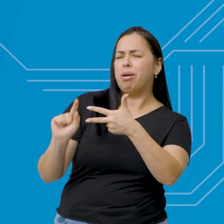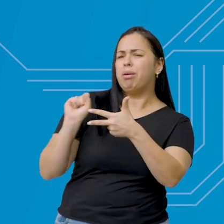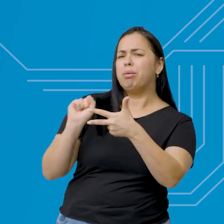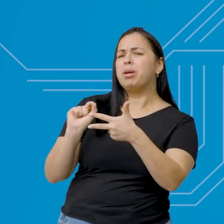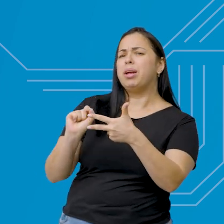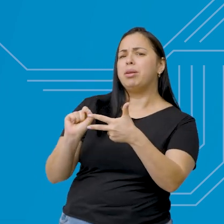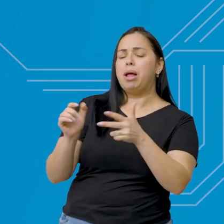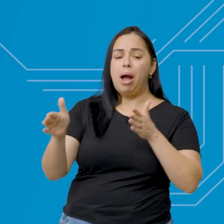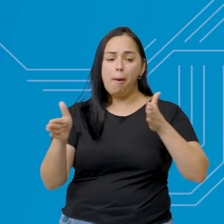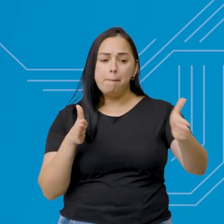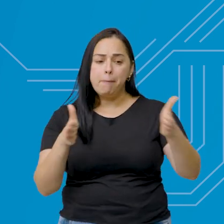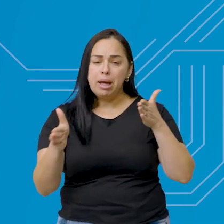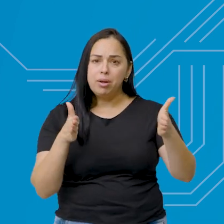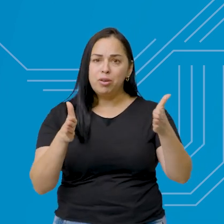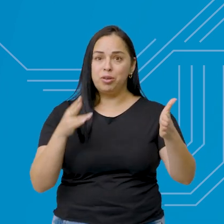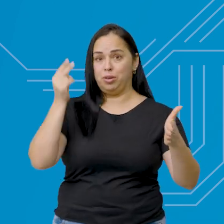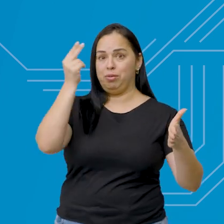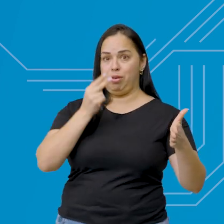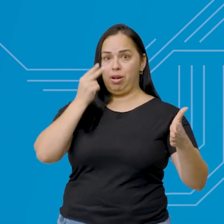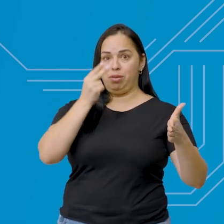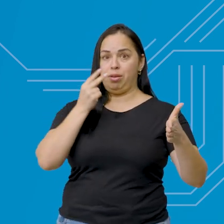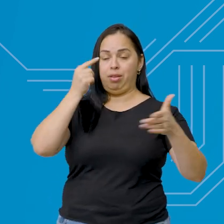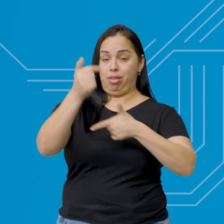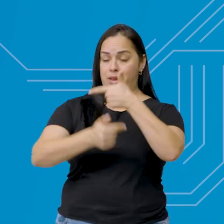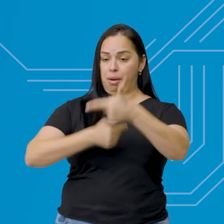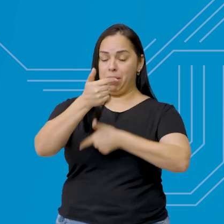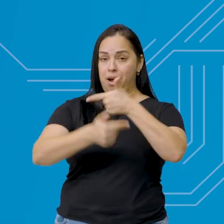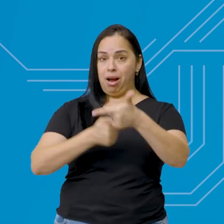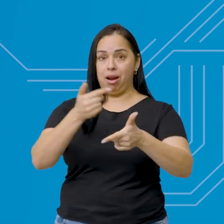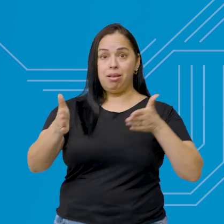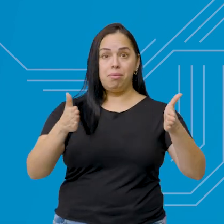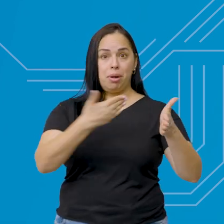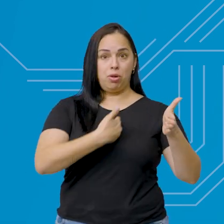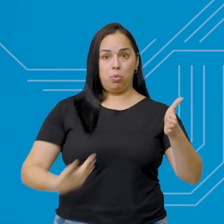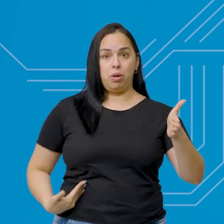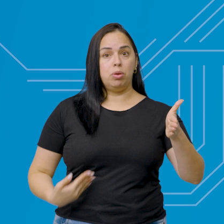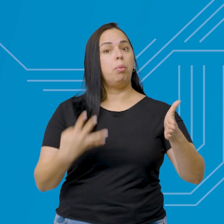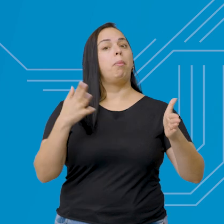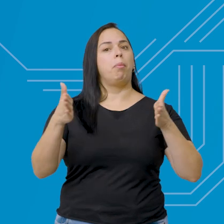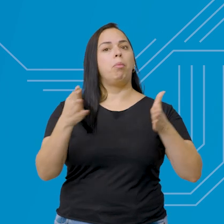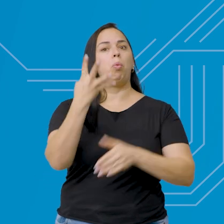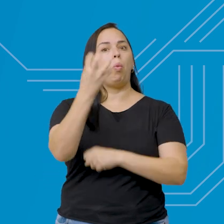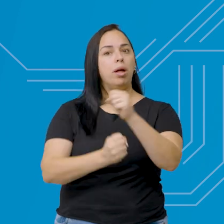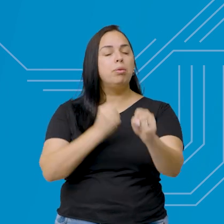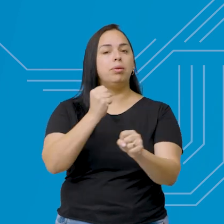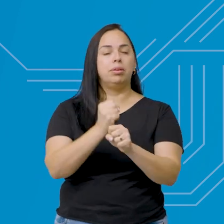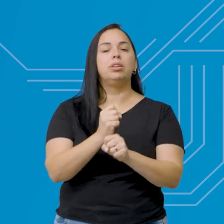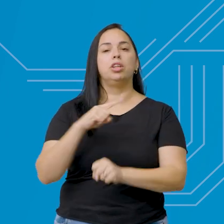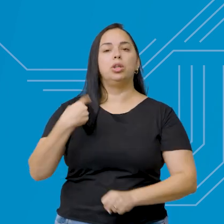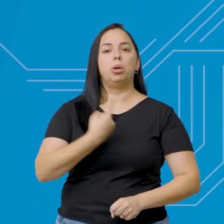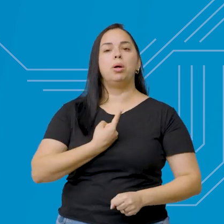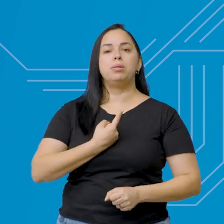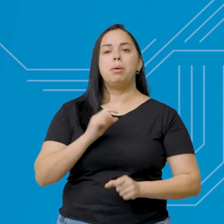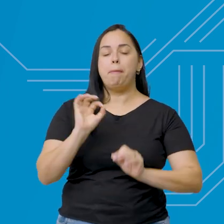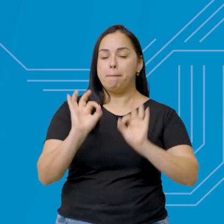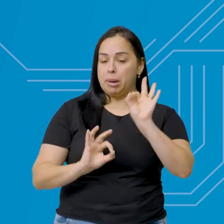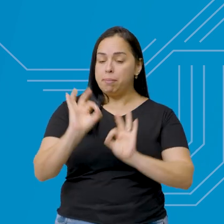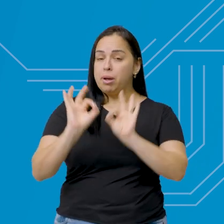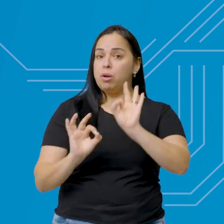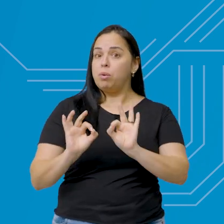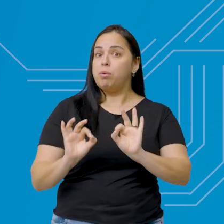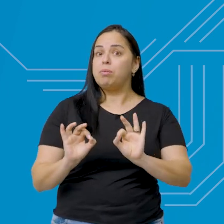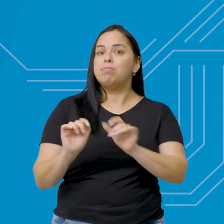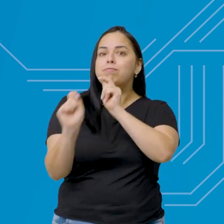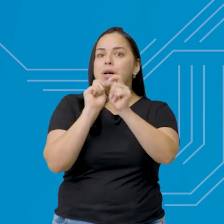é legislatura? É esse período em que os parlamentares exercem o mandato, que no caso são 4 anos. E nós